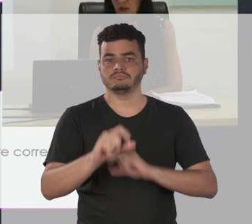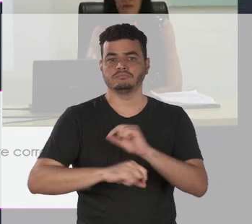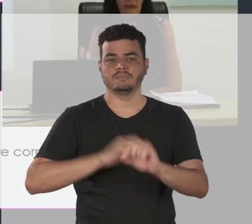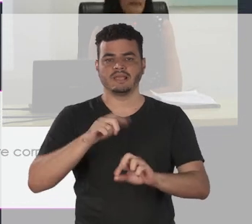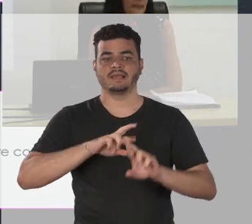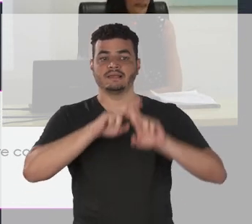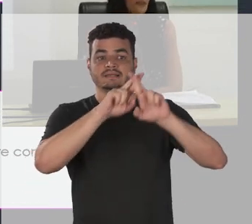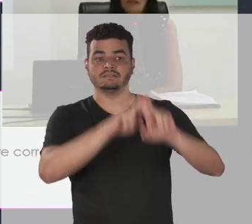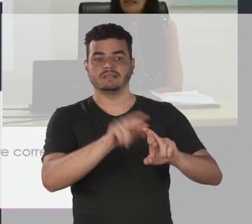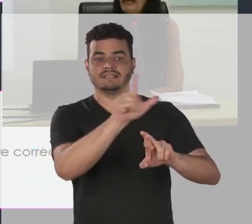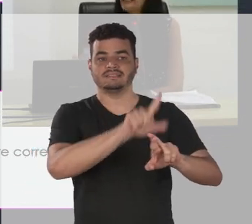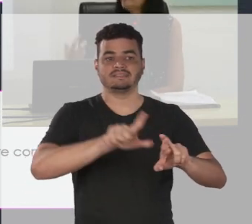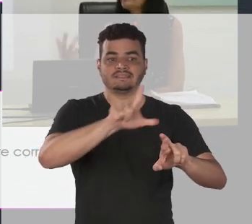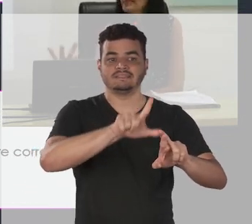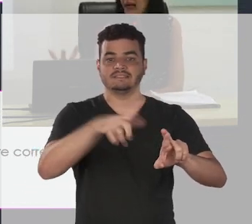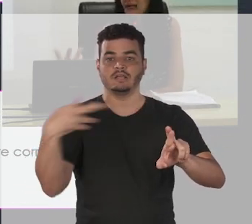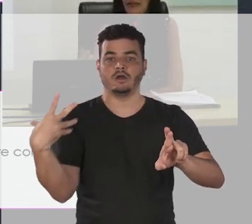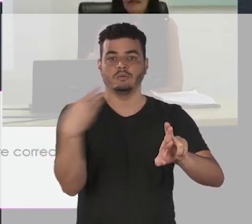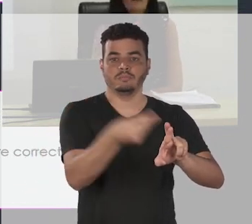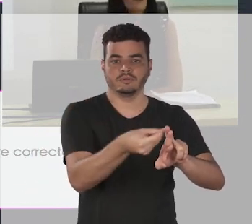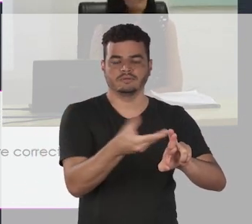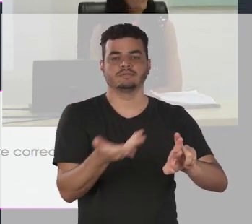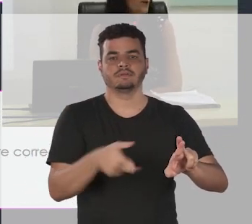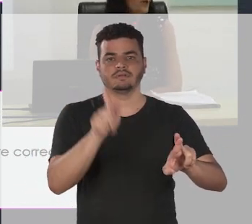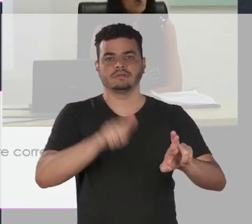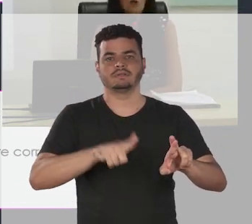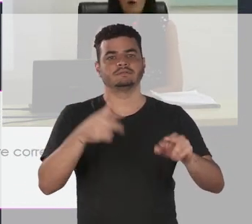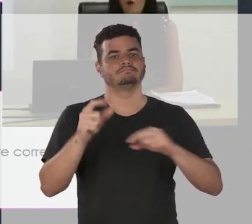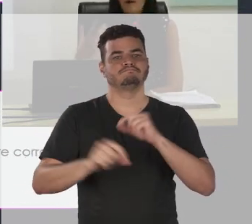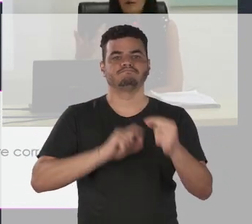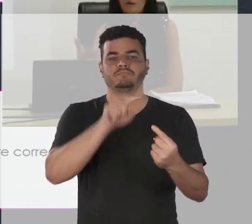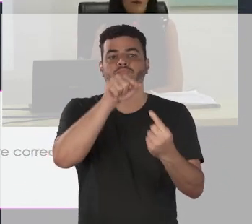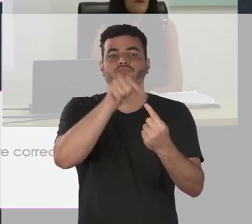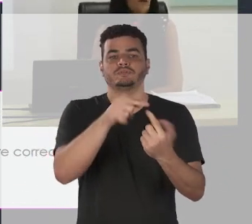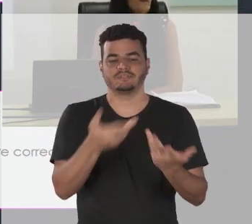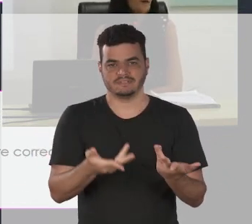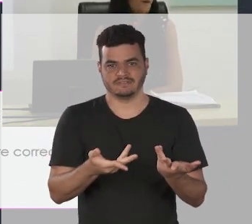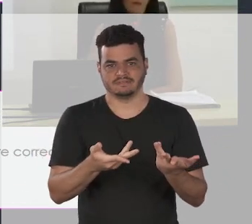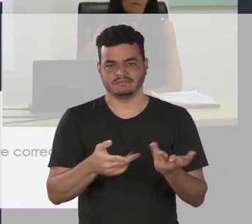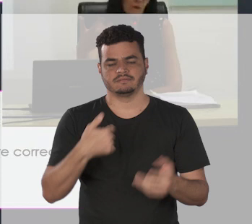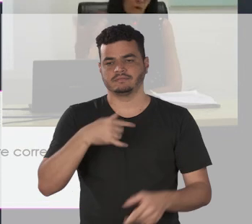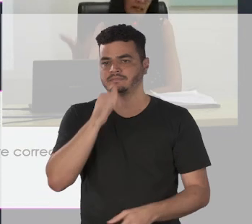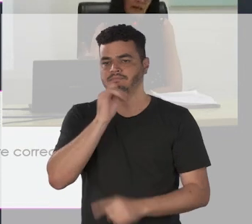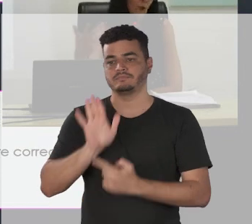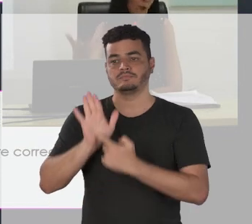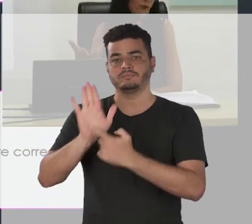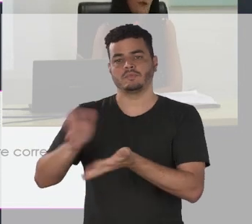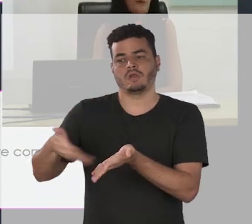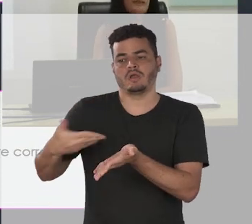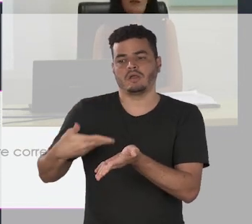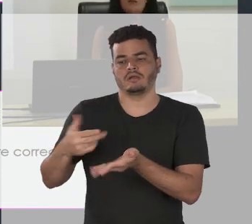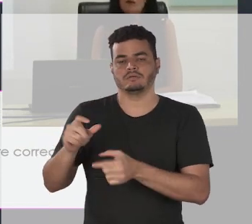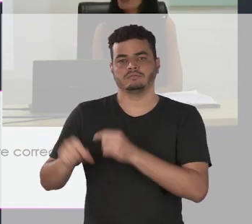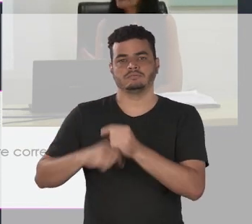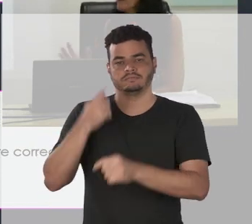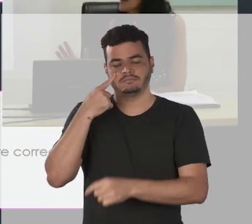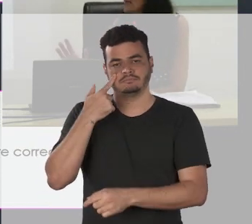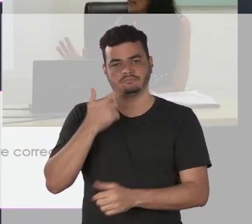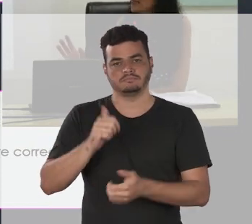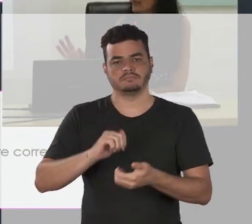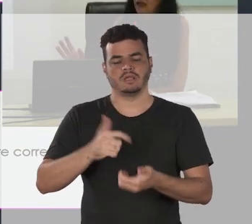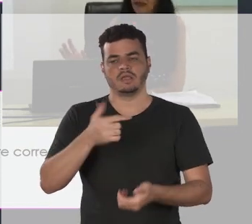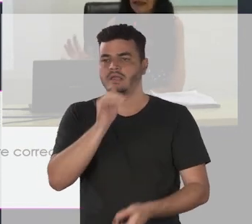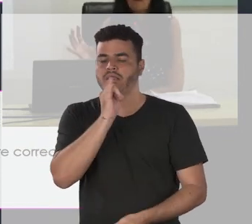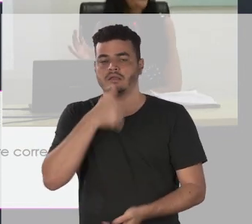à literatura infantil, esse da mensagem. Bom, eu compartilho com um livro, um conto com meus